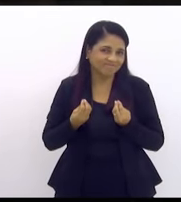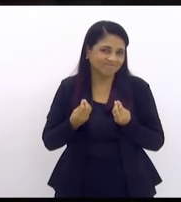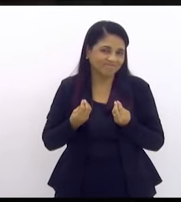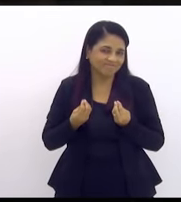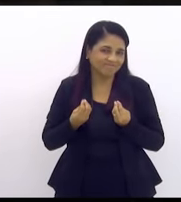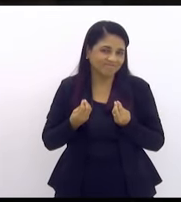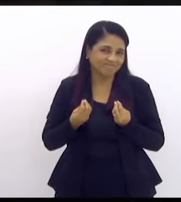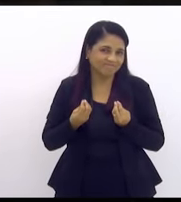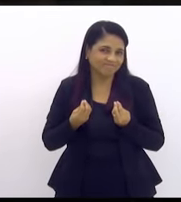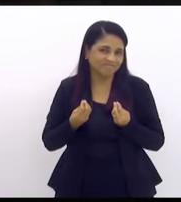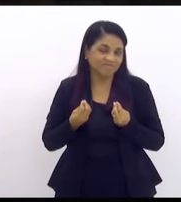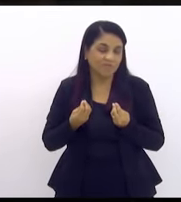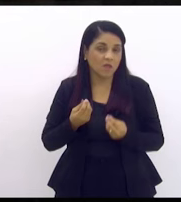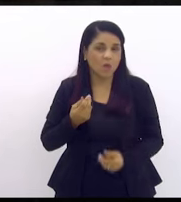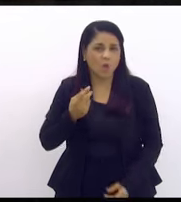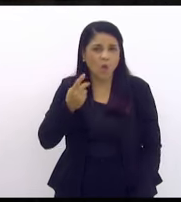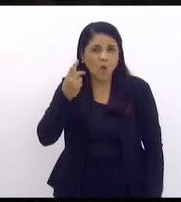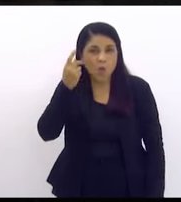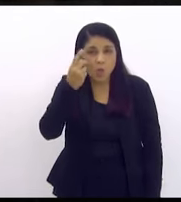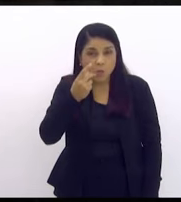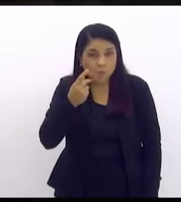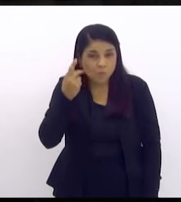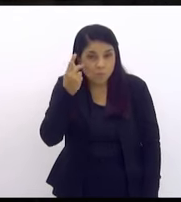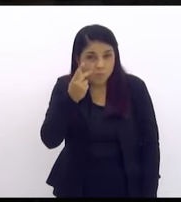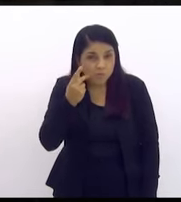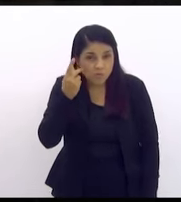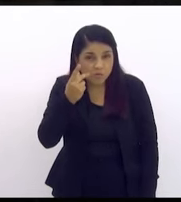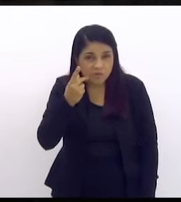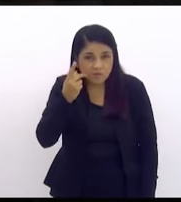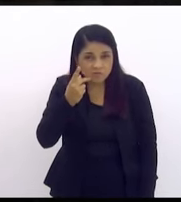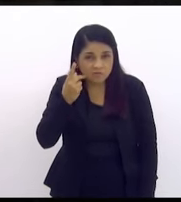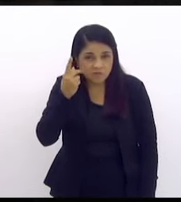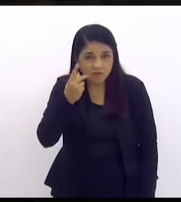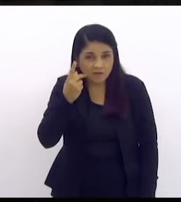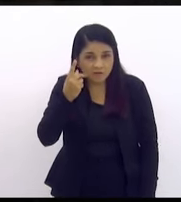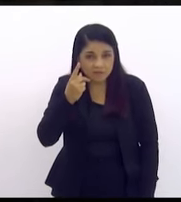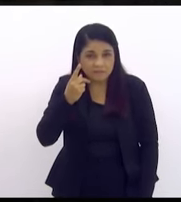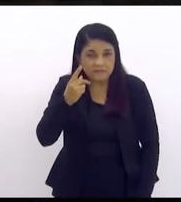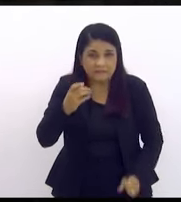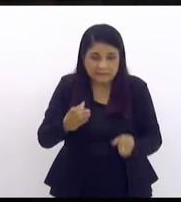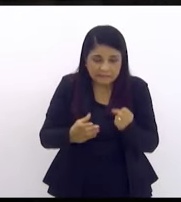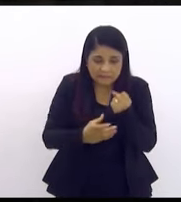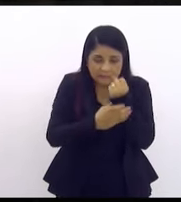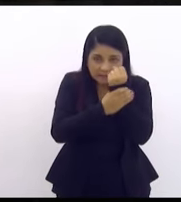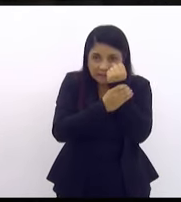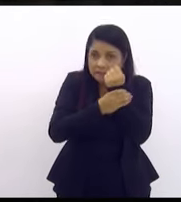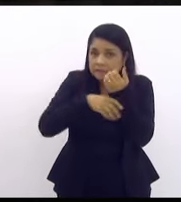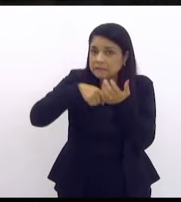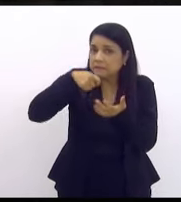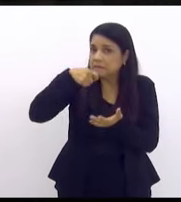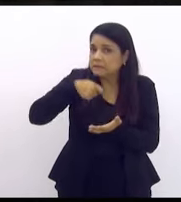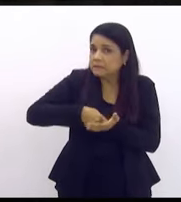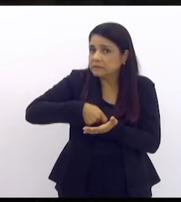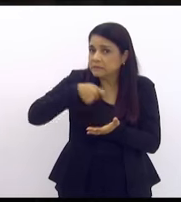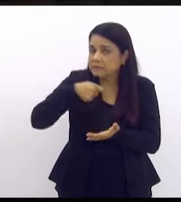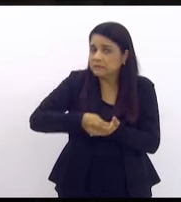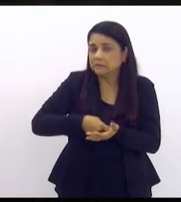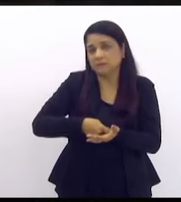não se ter uma política severa de segurança pública,